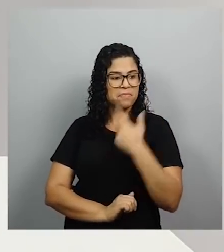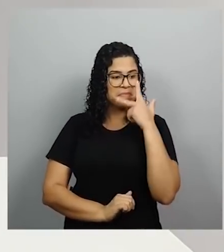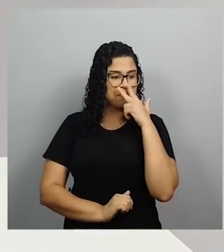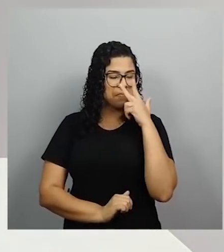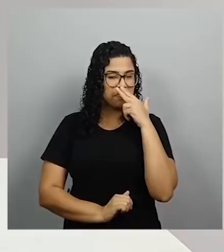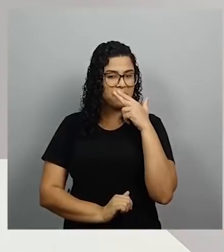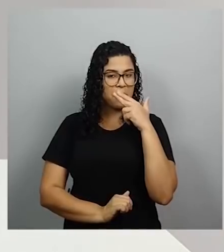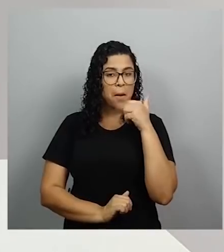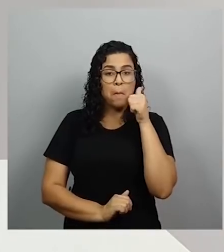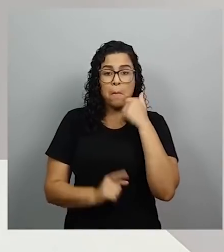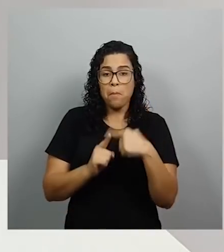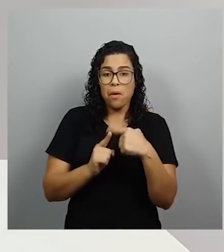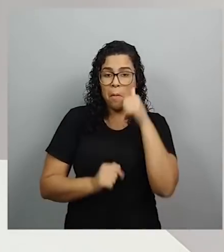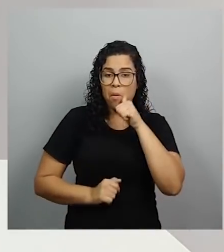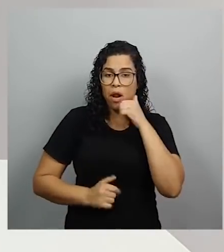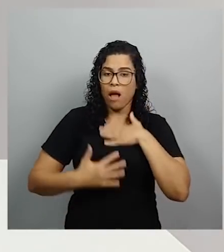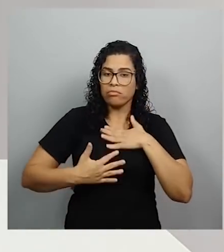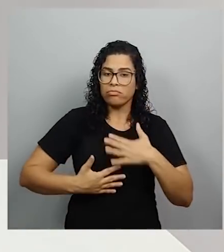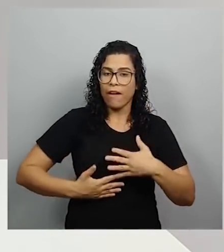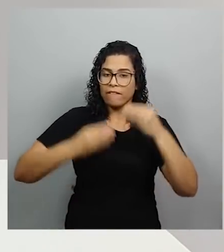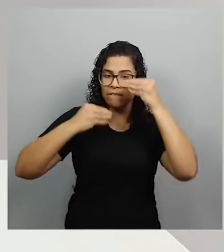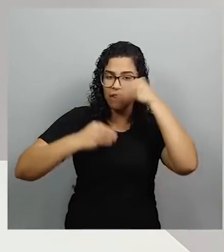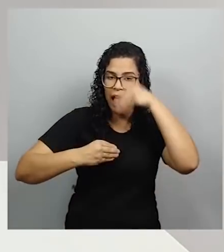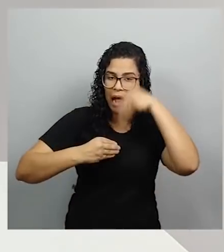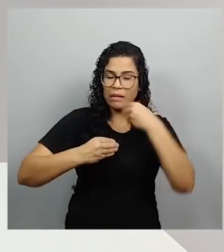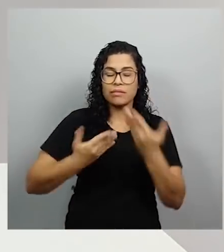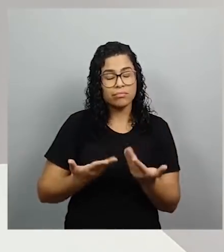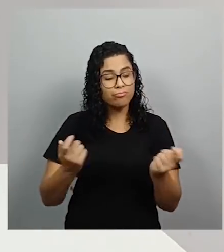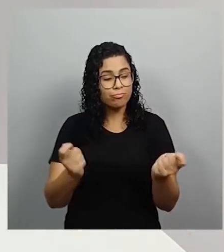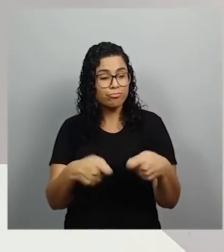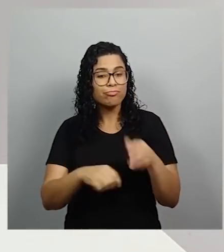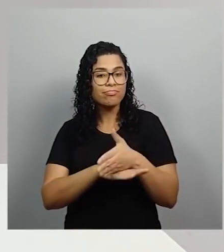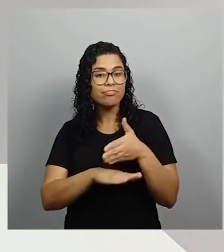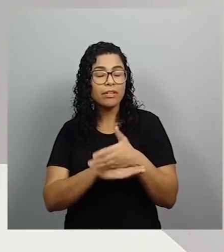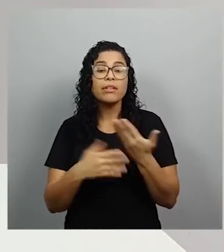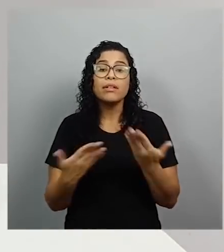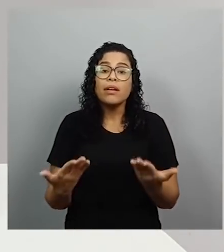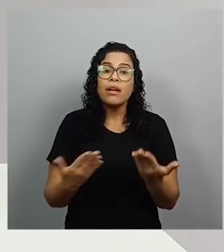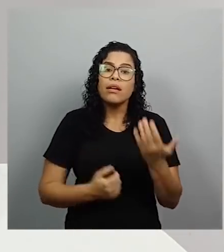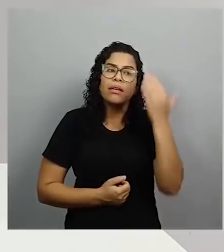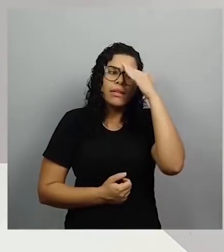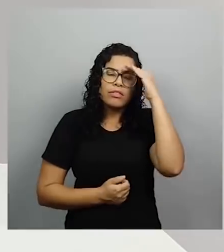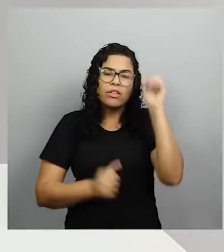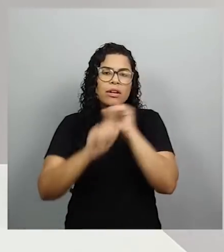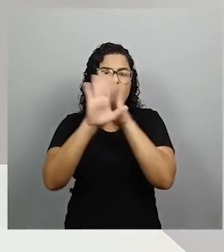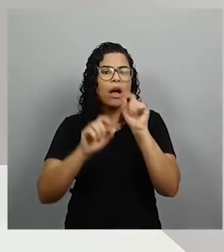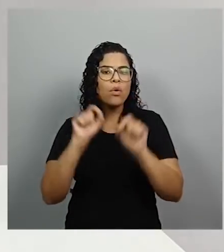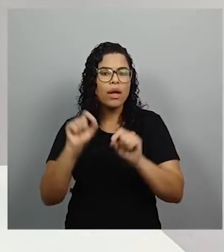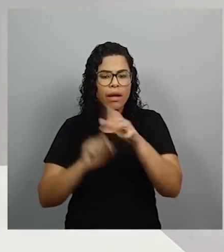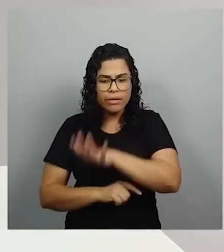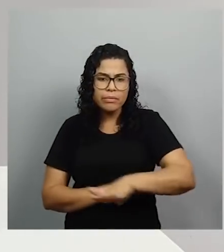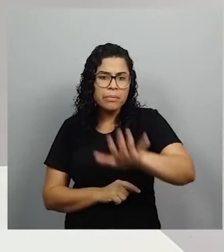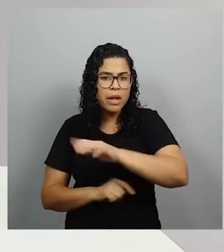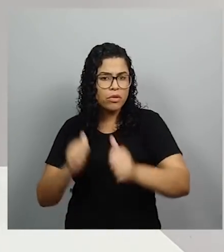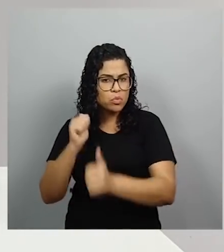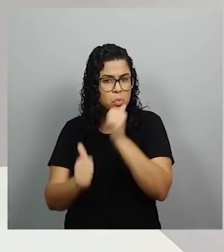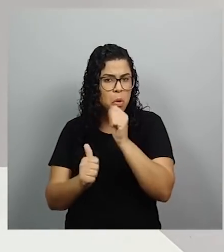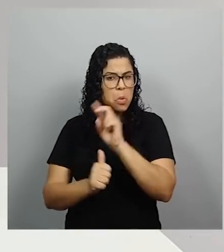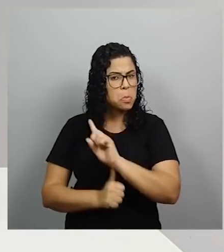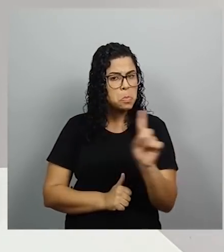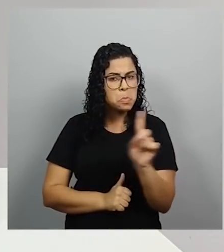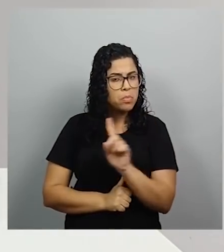Assim, os organizadores do evento, todos homens, entendiam que os espaços do esporte não deveriam